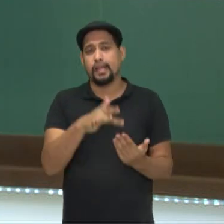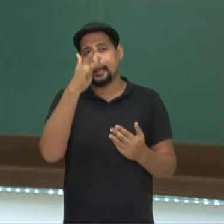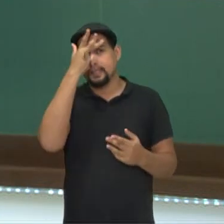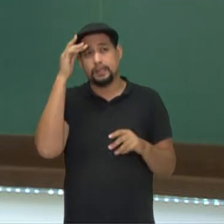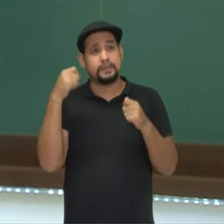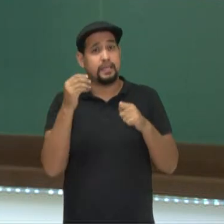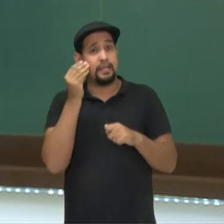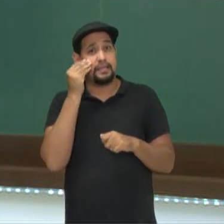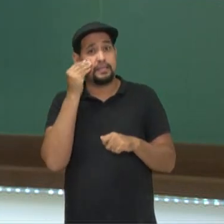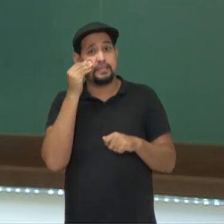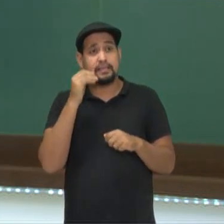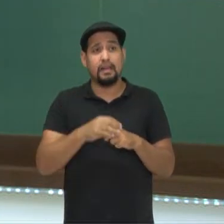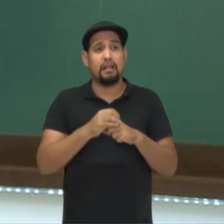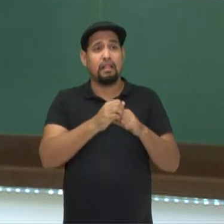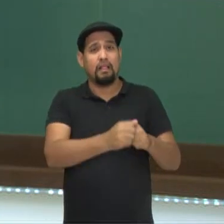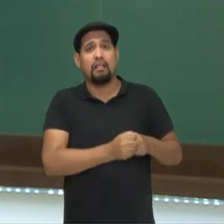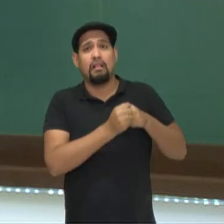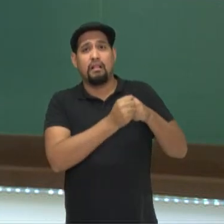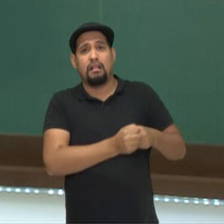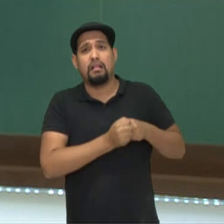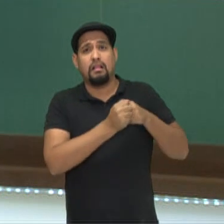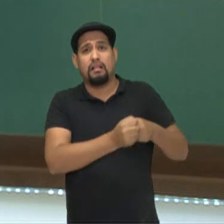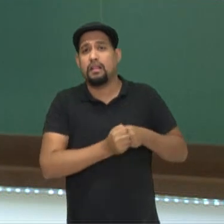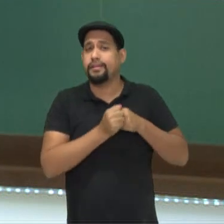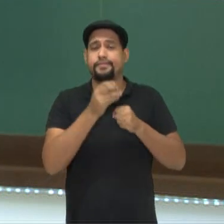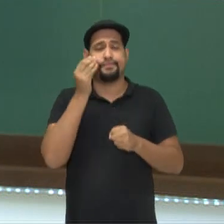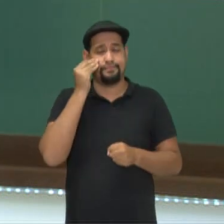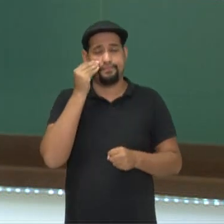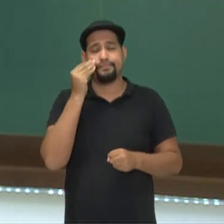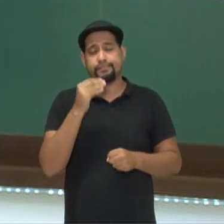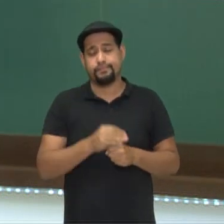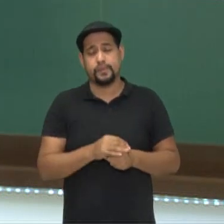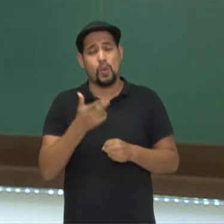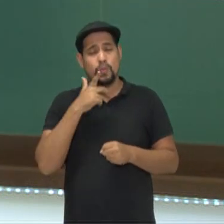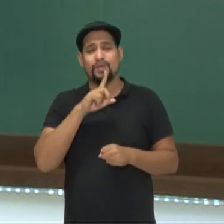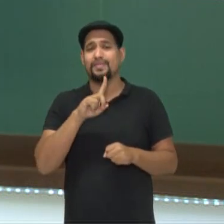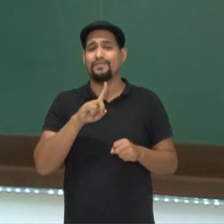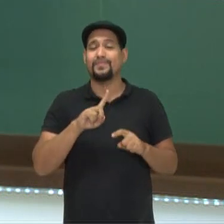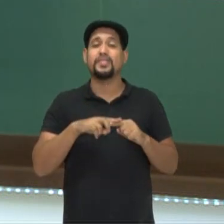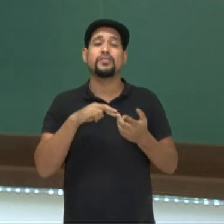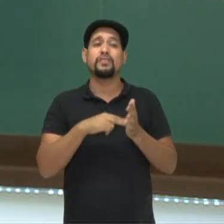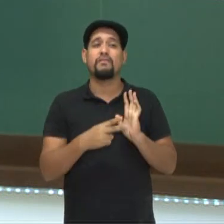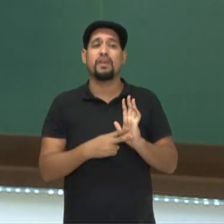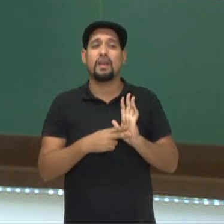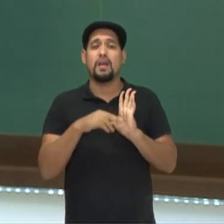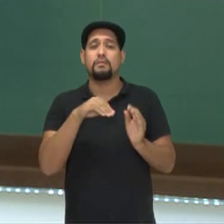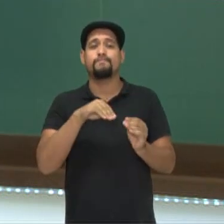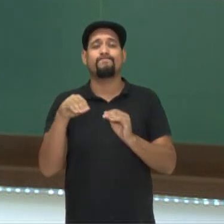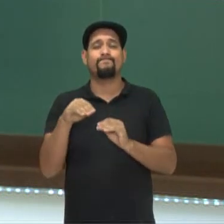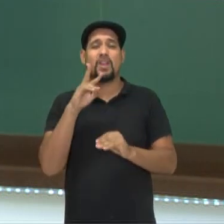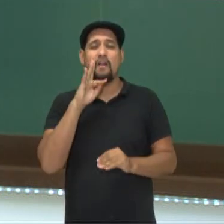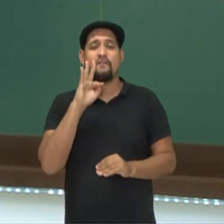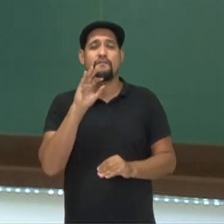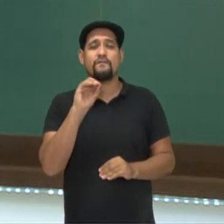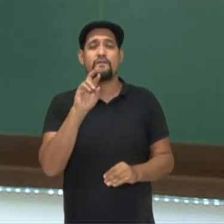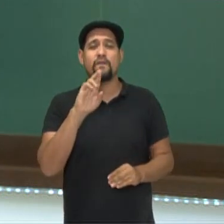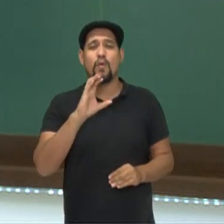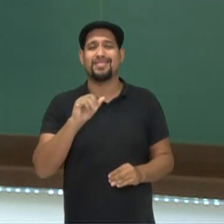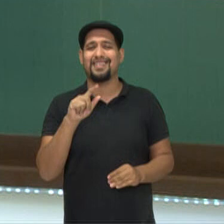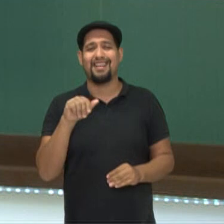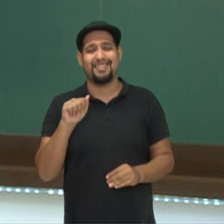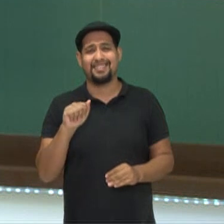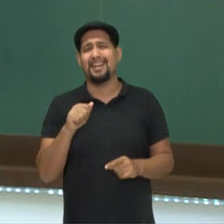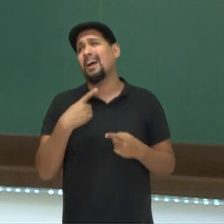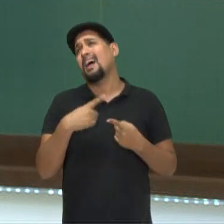ali tentar remar para tentar se salvar. Essa é uma migração forçada, gente. Tá? Eles não estão indo